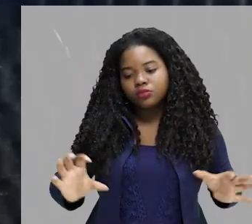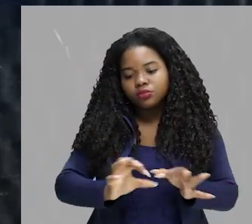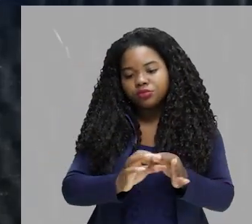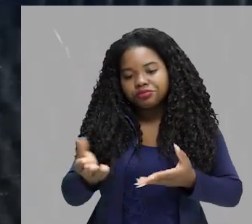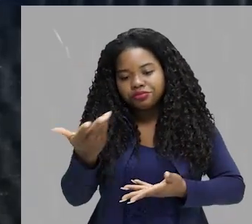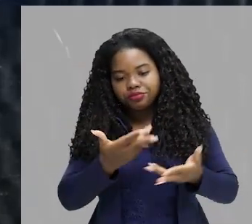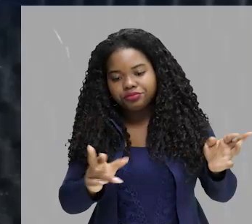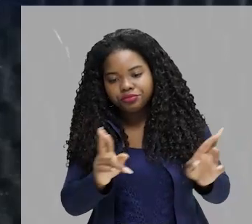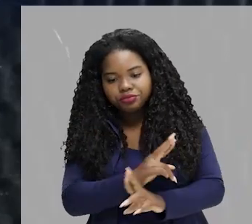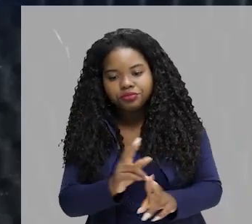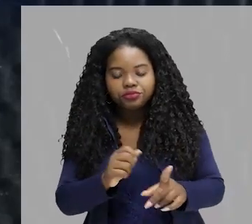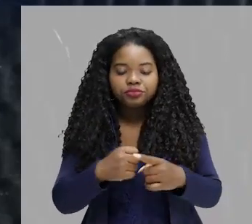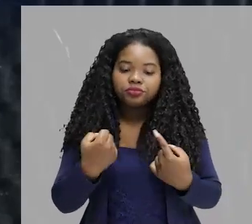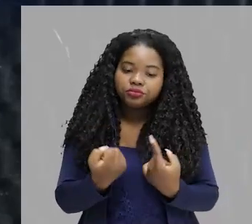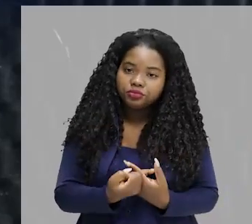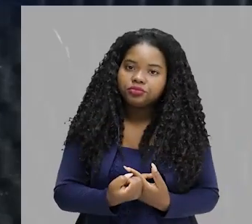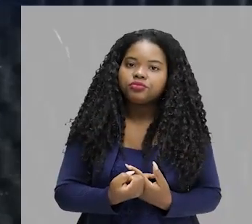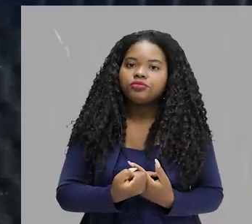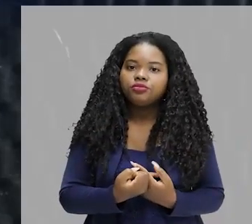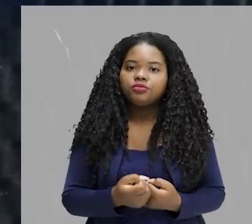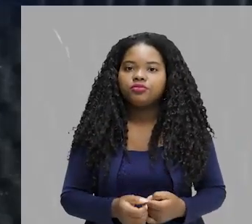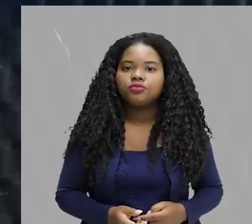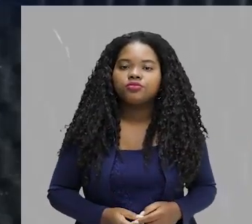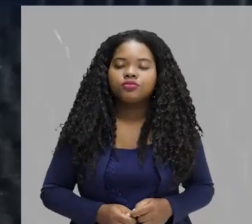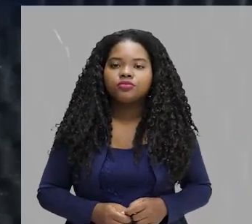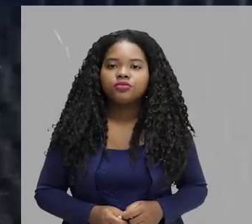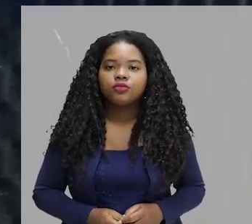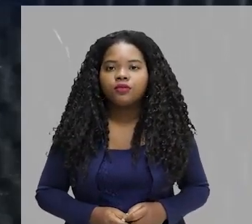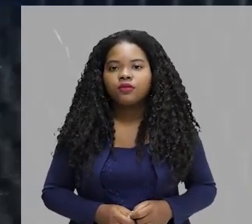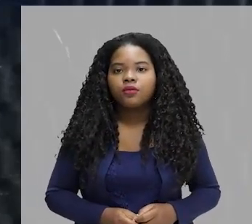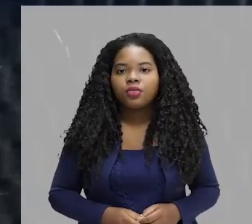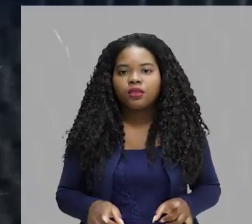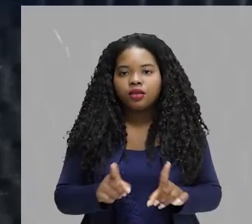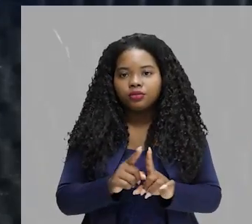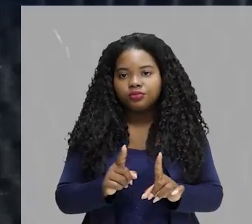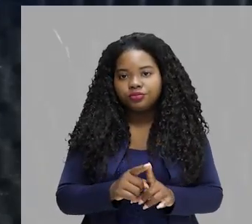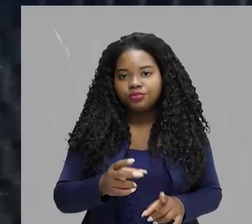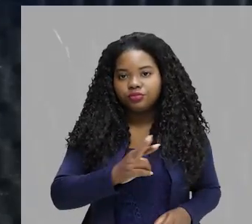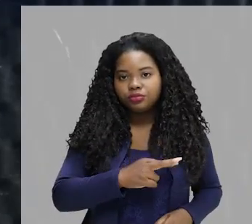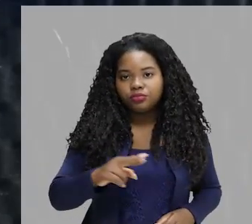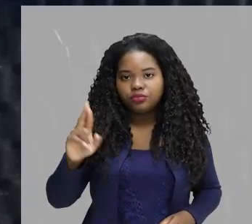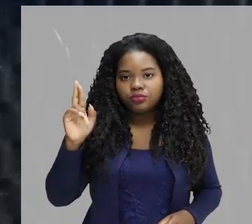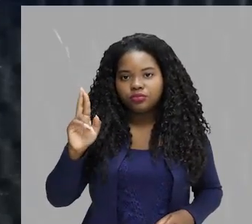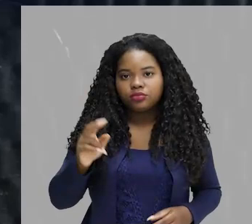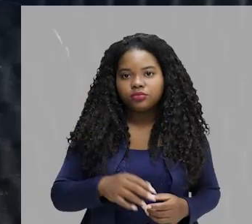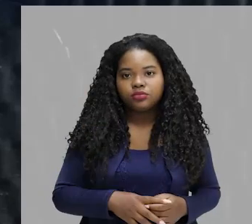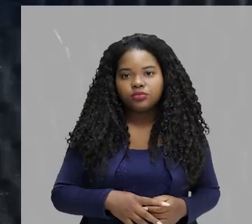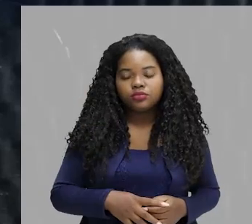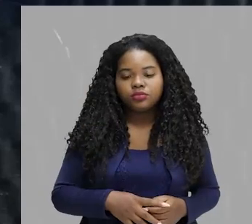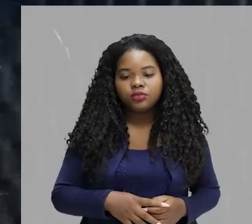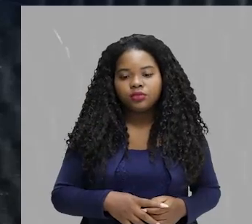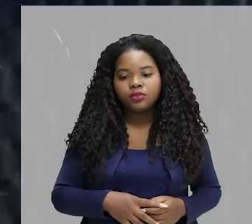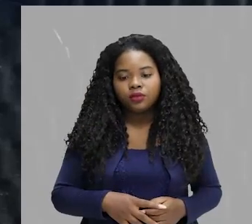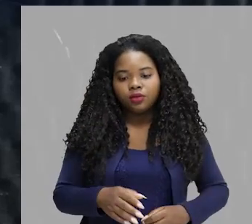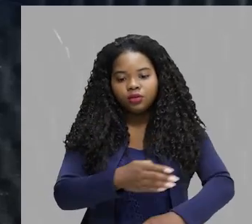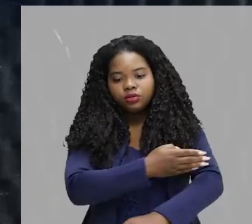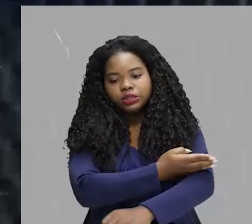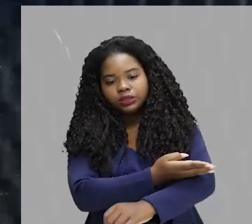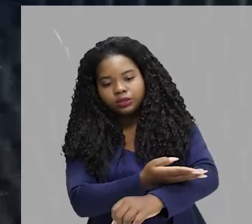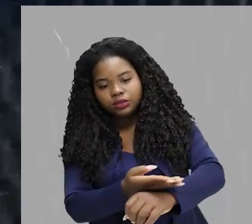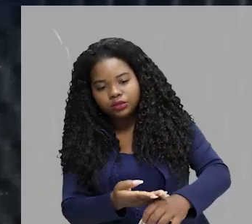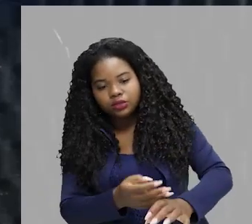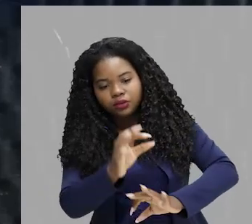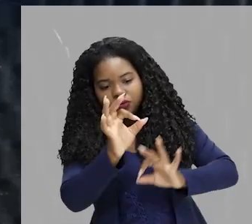interações sociais e faz parte da cultura também. Através da religião, vão se moldando os comportamentos daquilo que vai ser